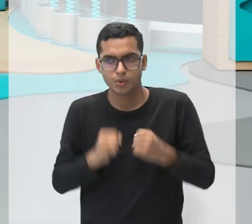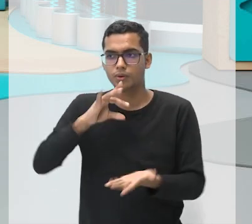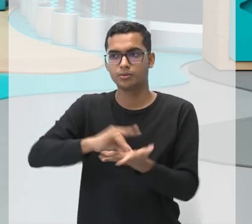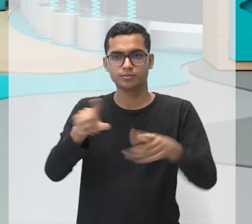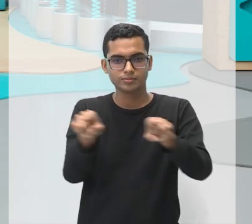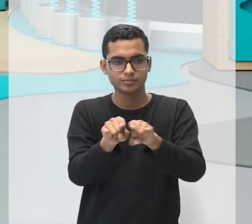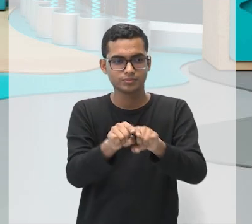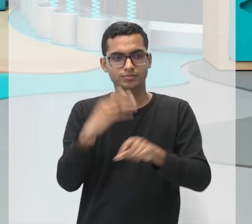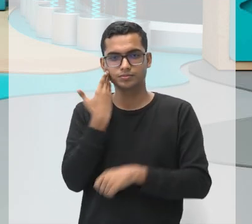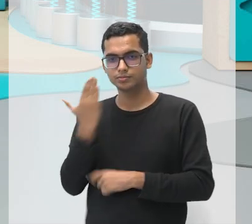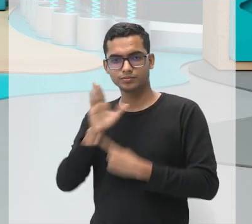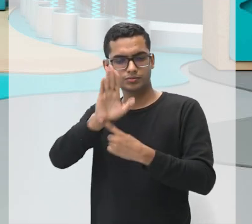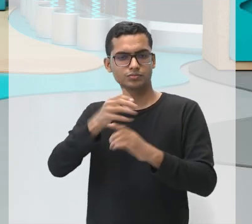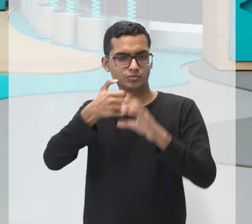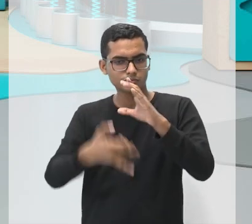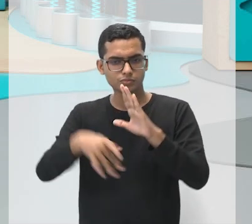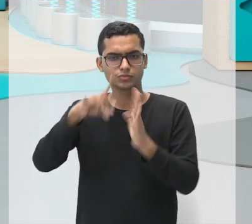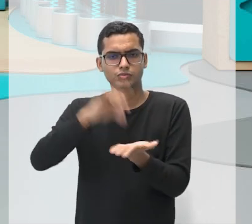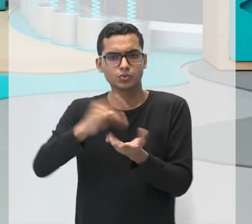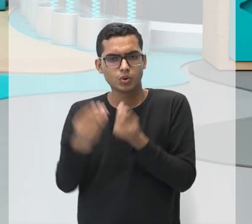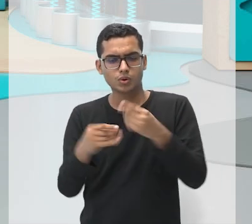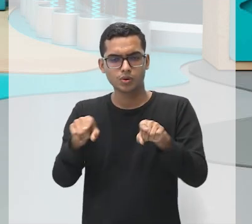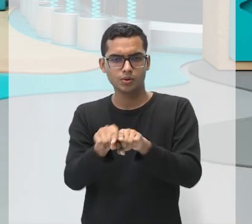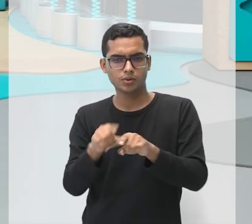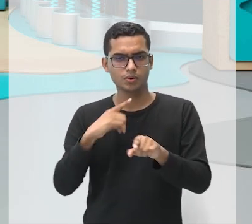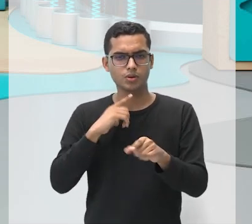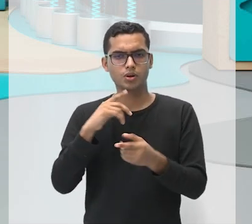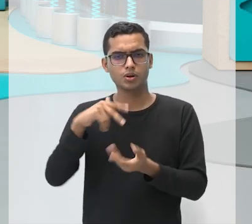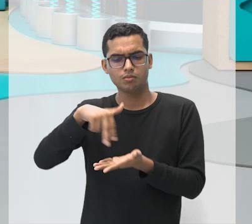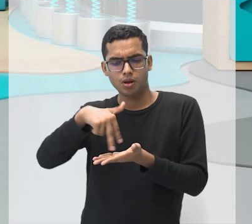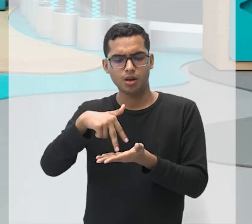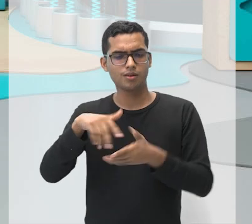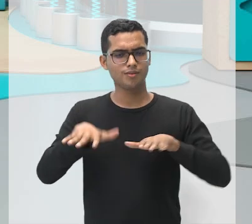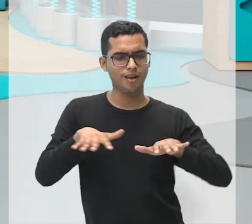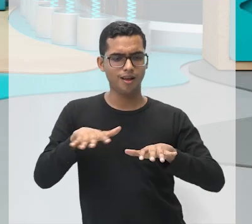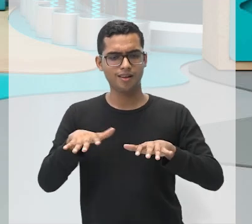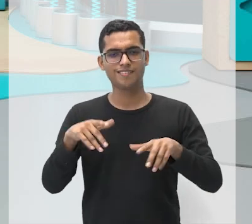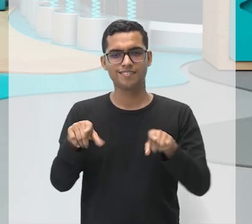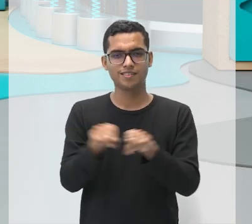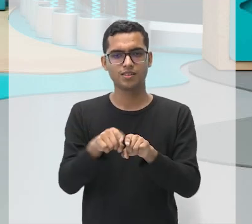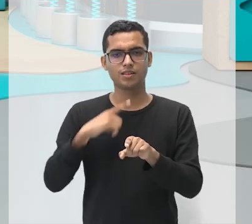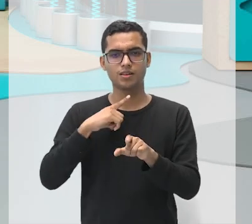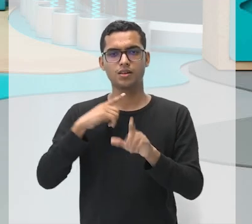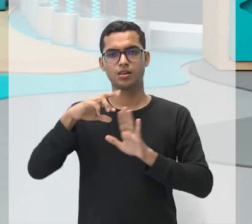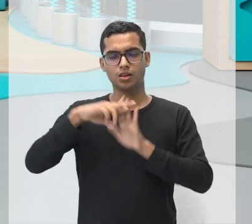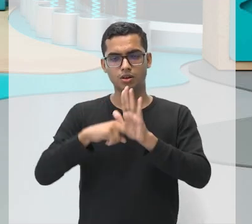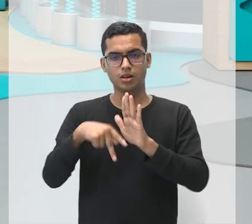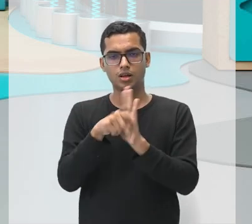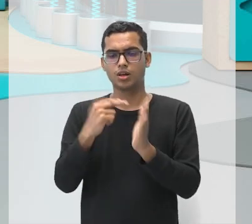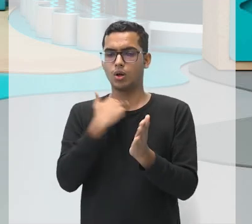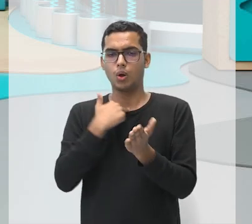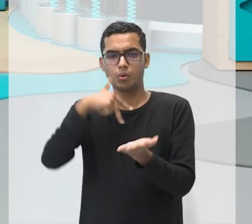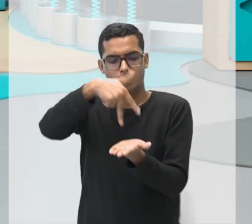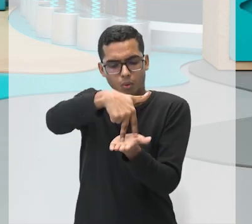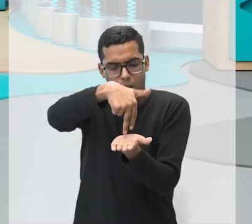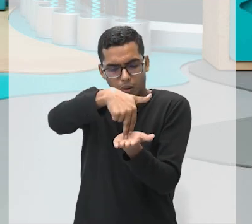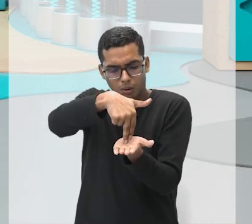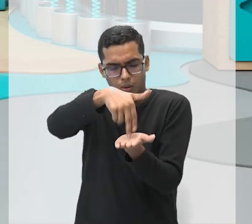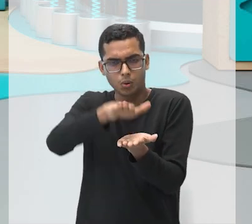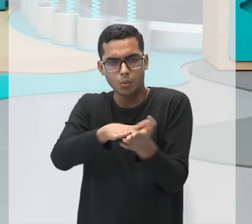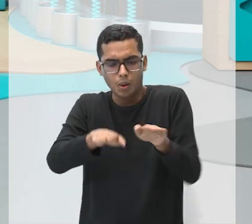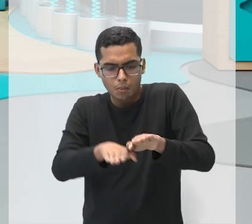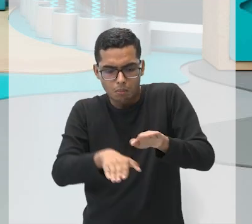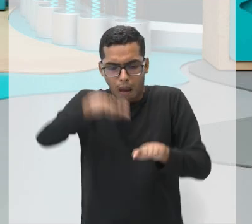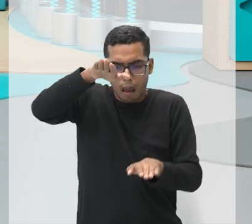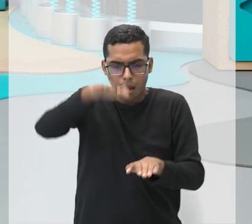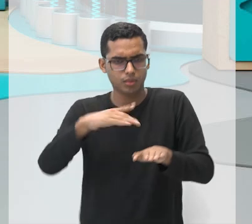dá uma característica como se ele estivesse rebolando, mas não é uma regra que ele não pode elevar muito o pé do chão e isso faz o quadril dele mexer